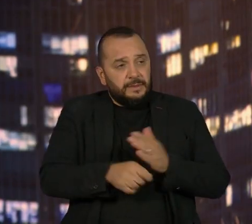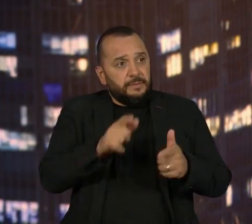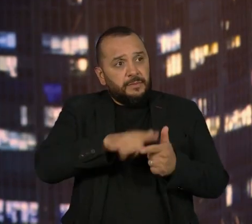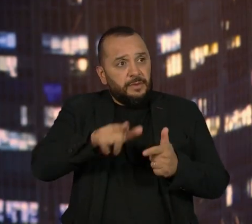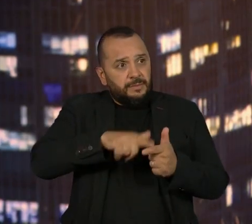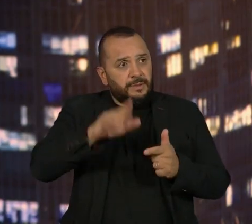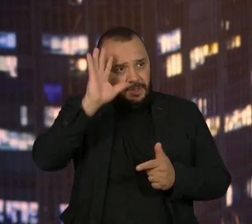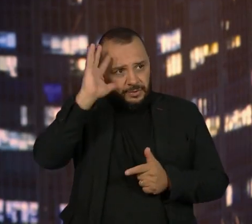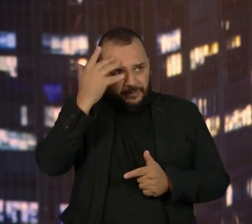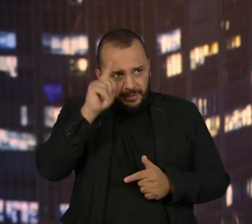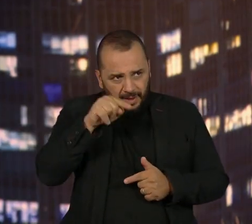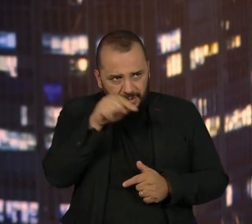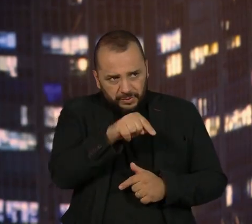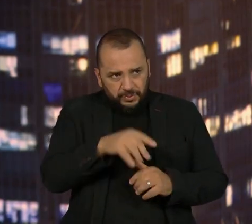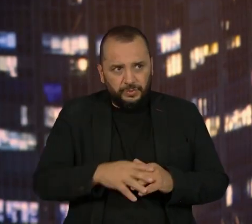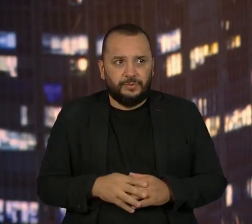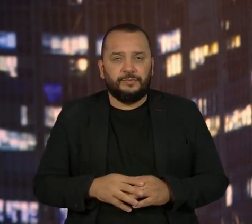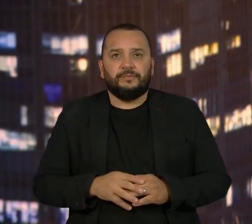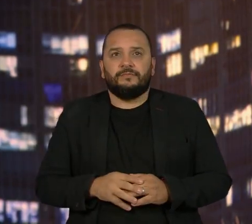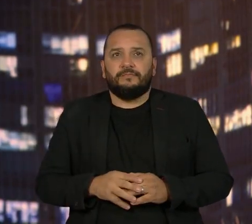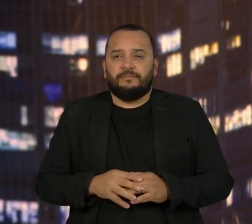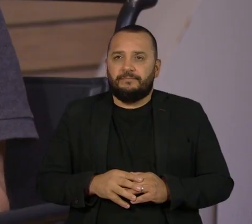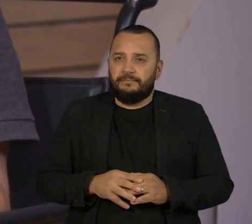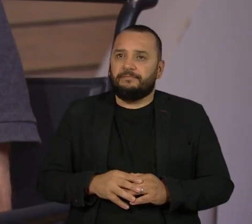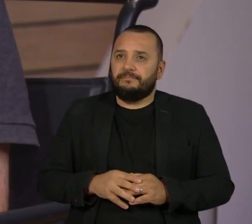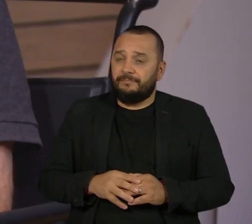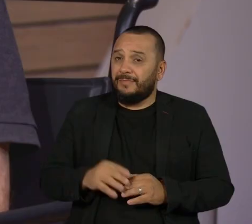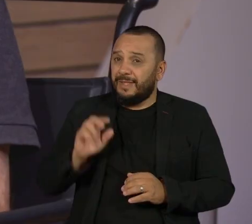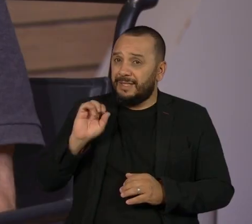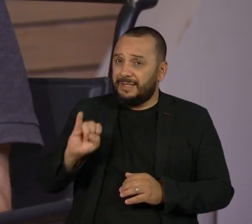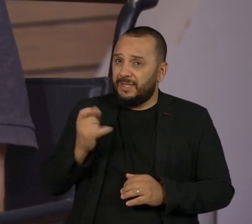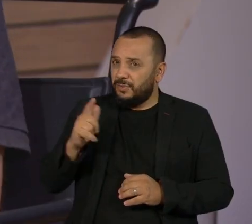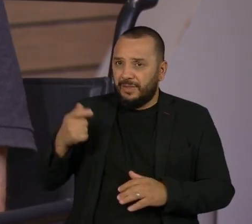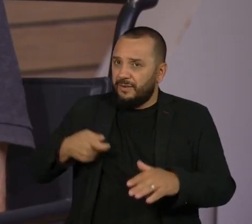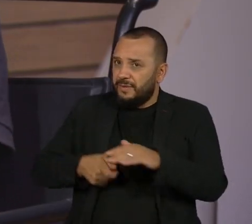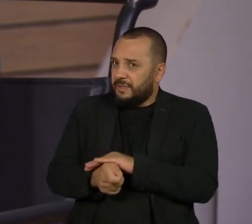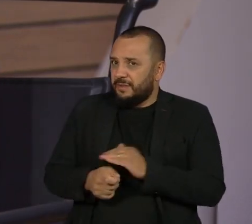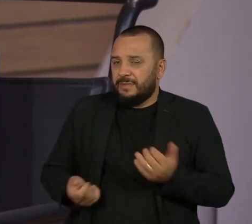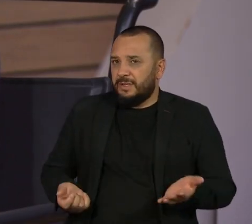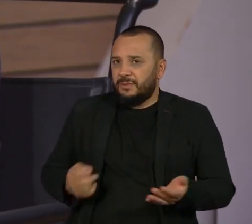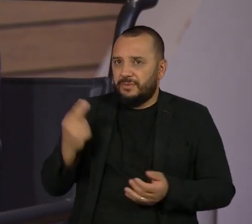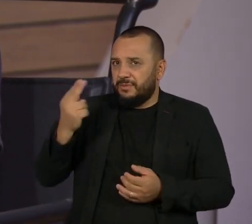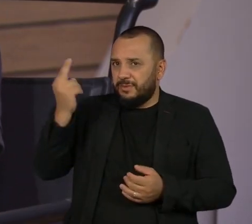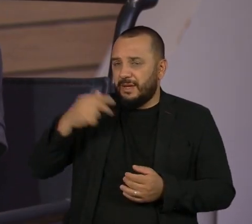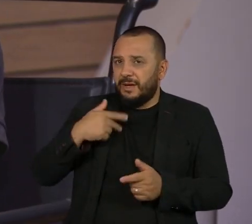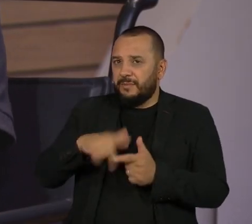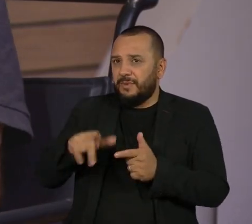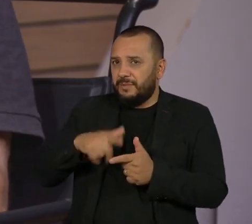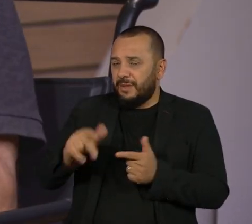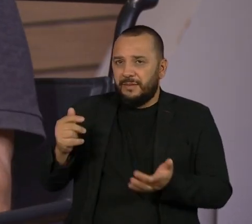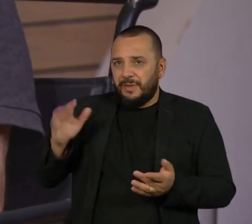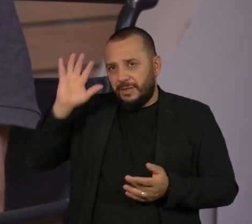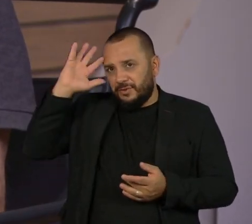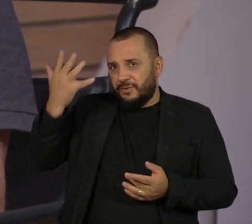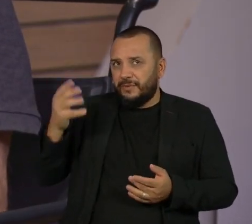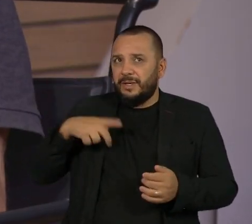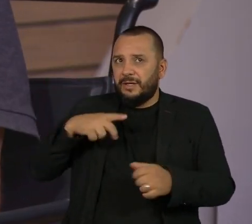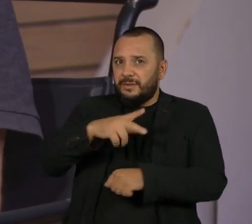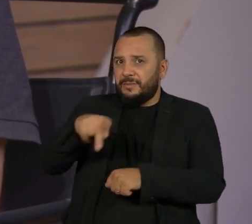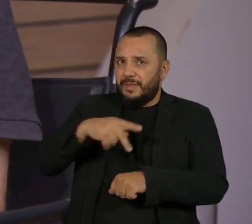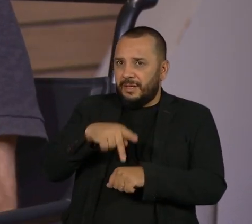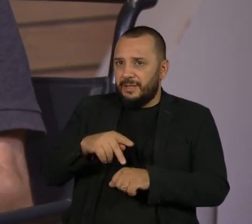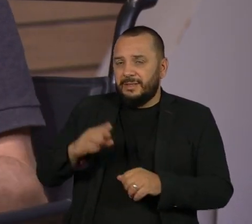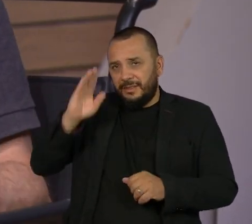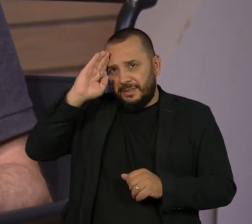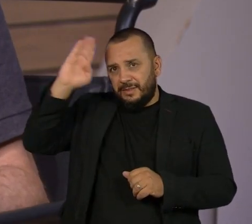seja enfrentado, Mário? Olha, sem financiamento não tem como você enfrentar, né? Os países,